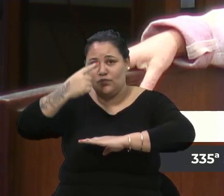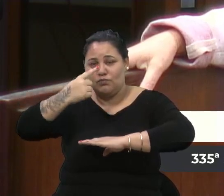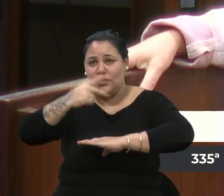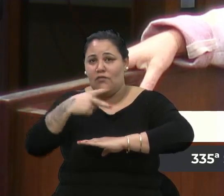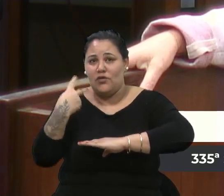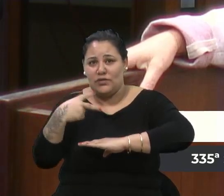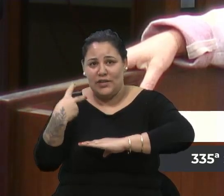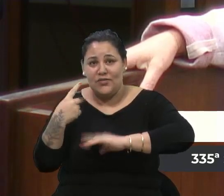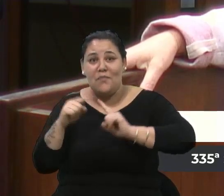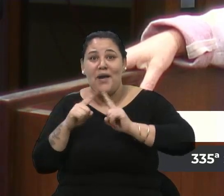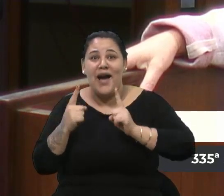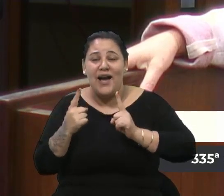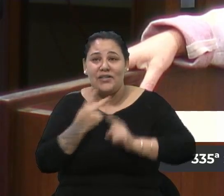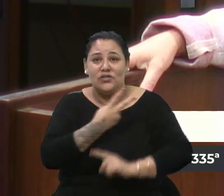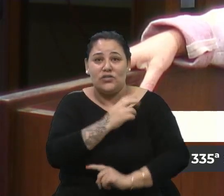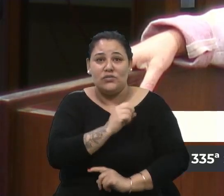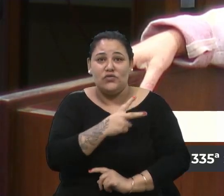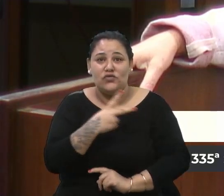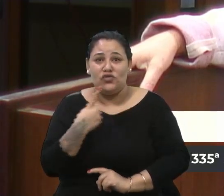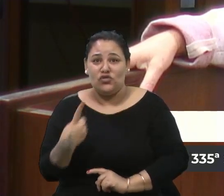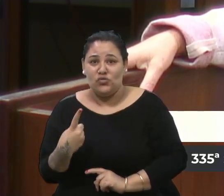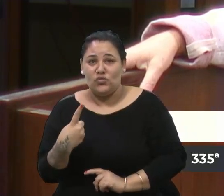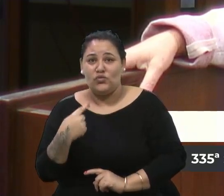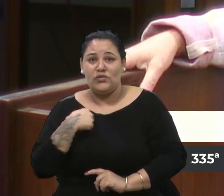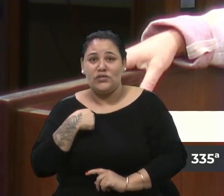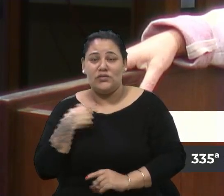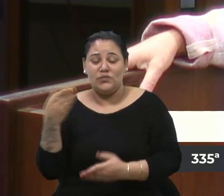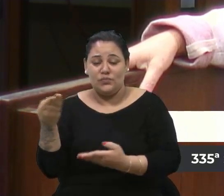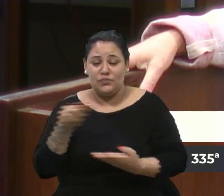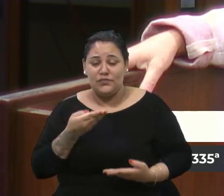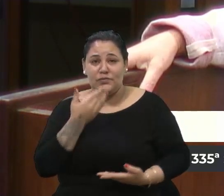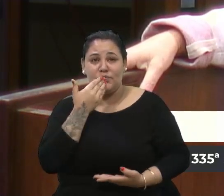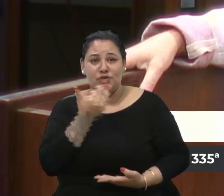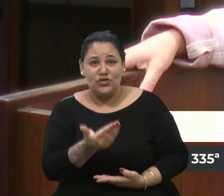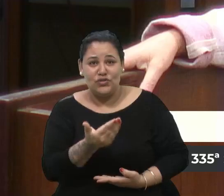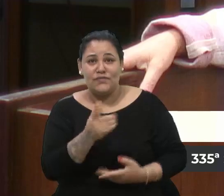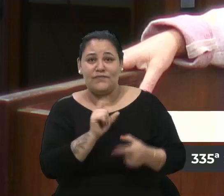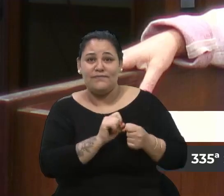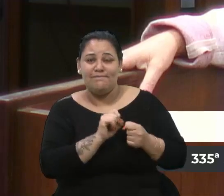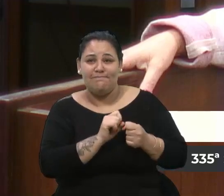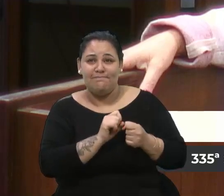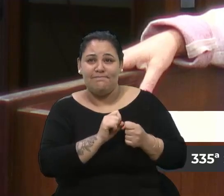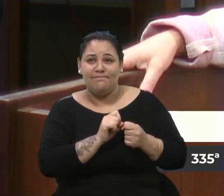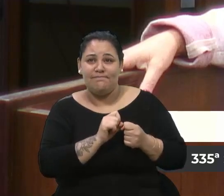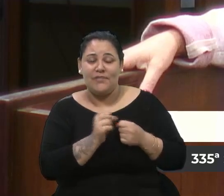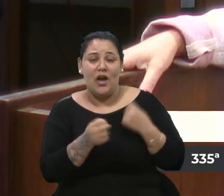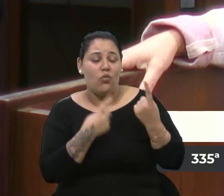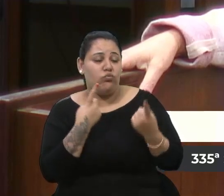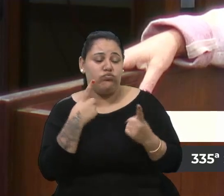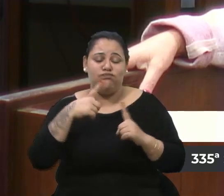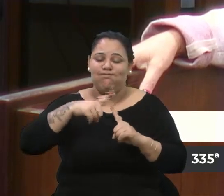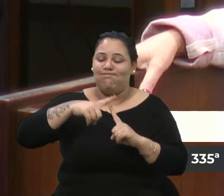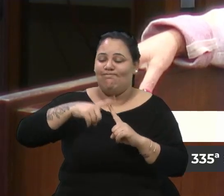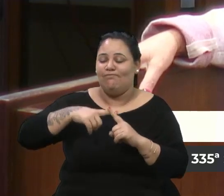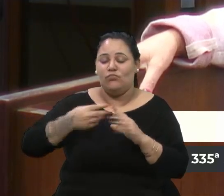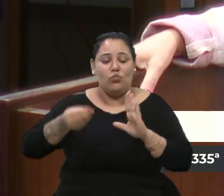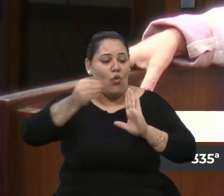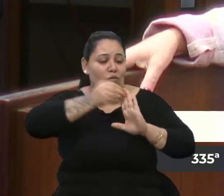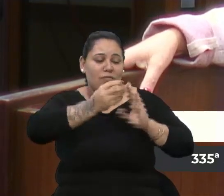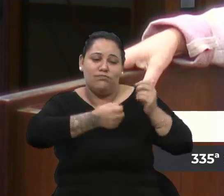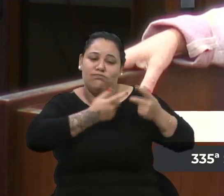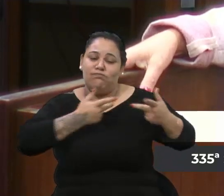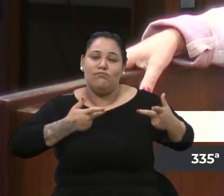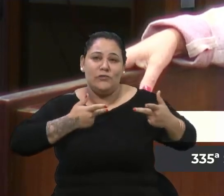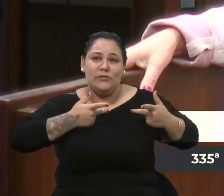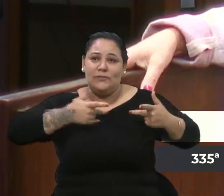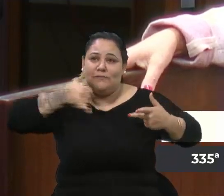desde 2021 eu venho recebendo pedido para fazer algum tipo de